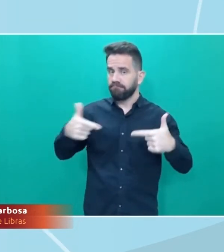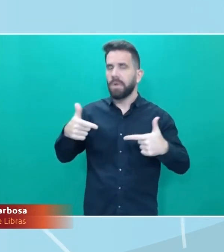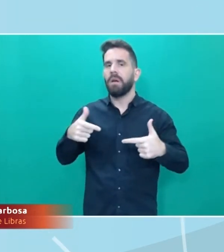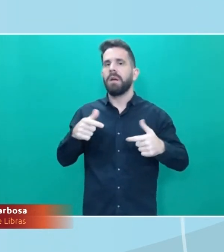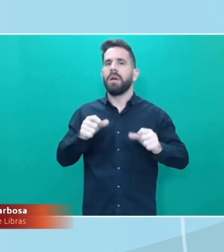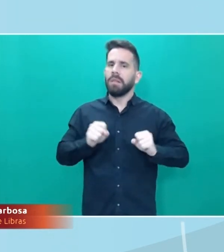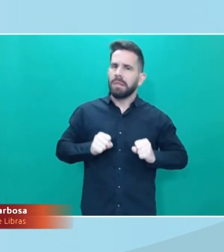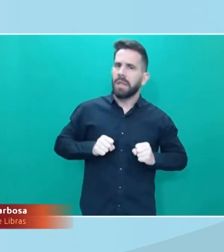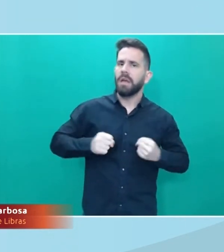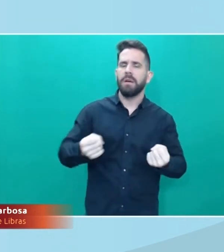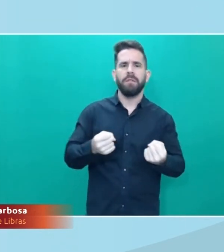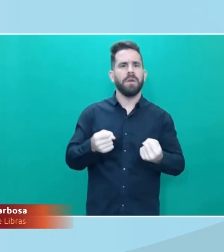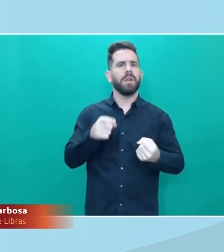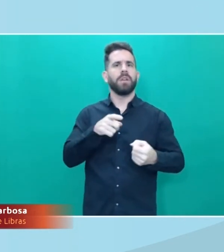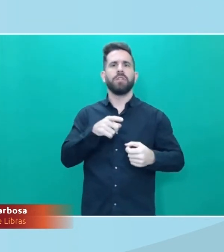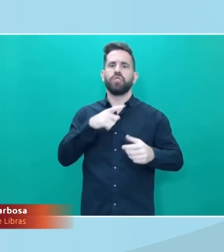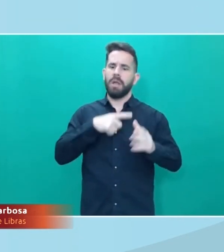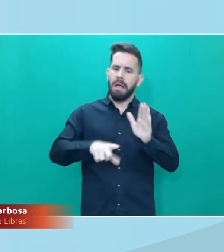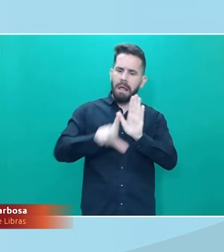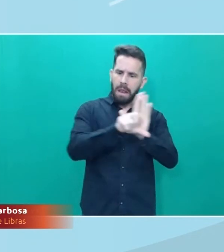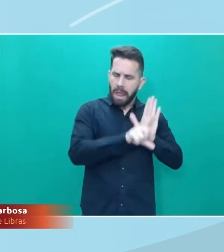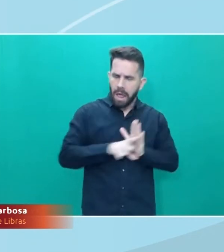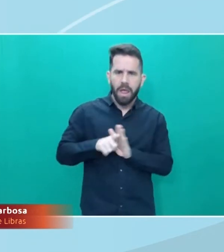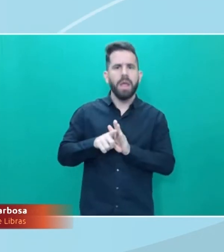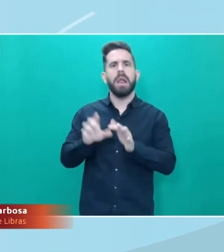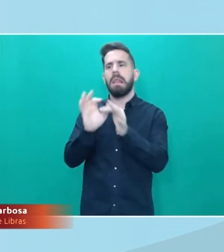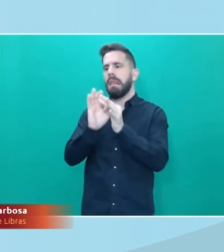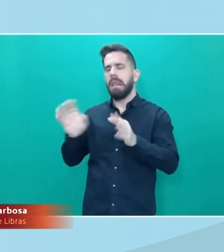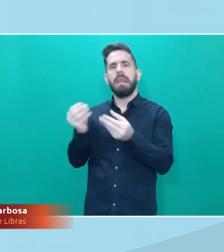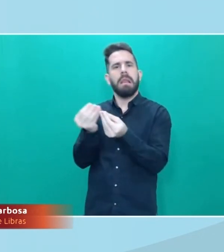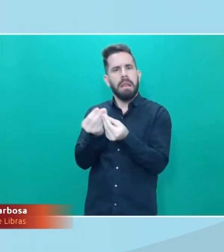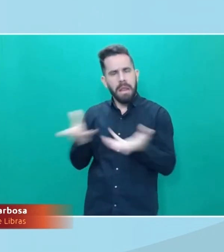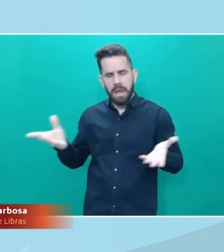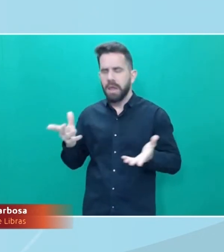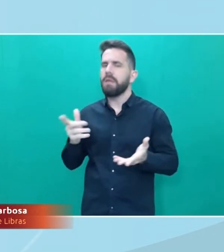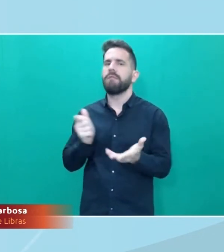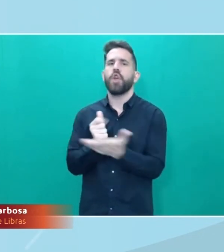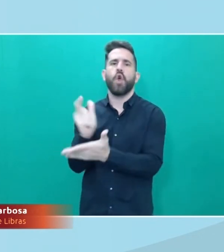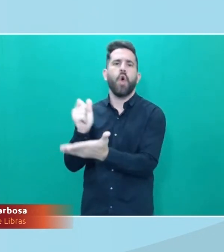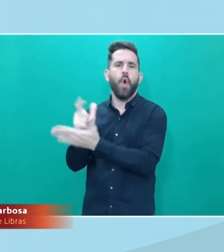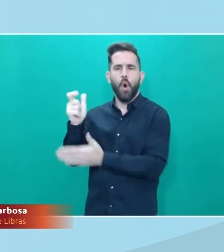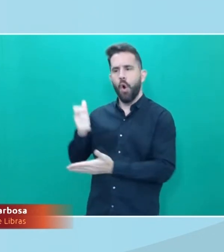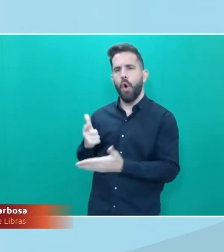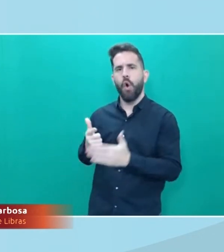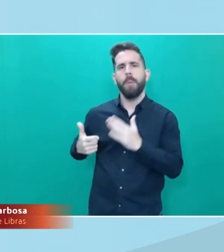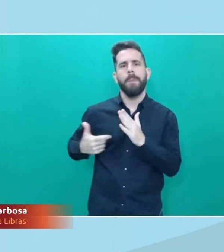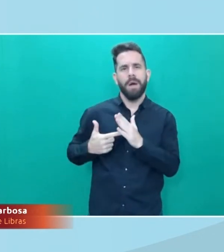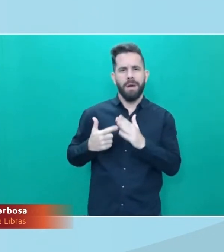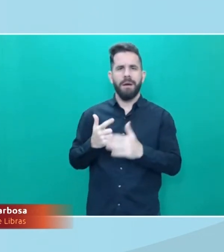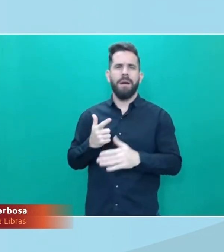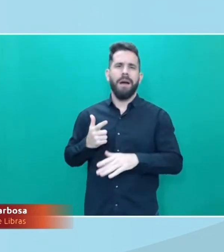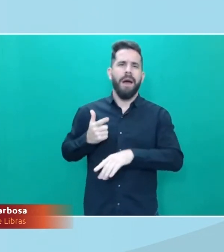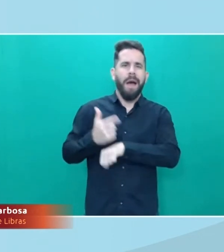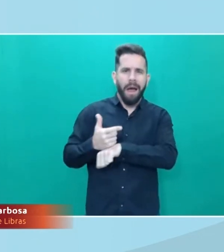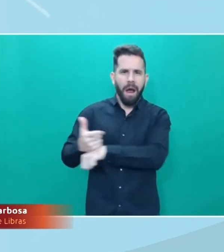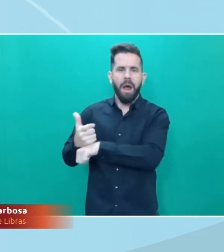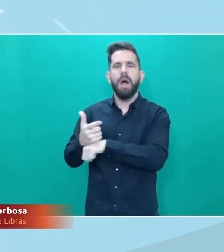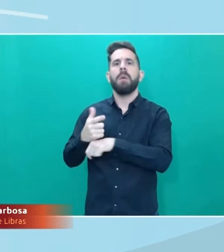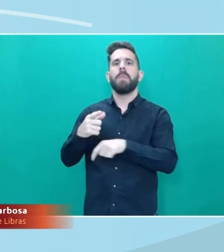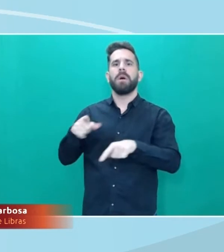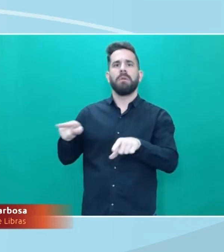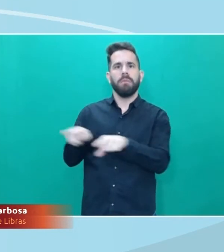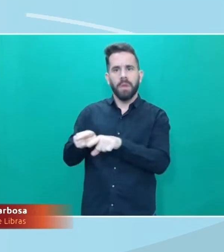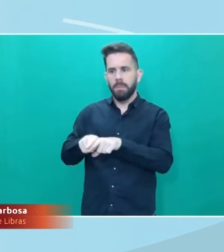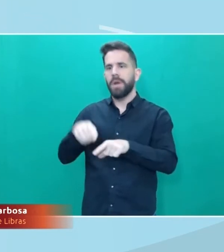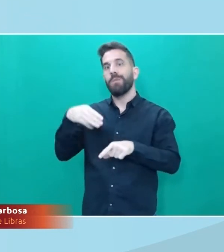leis para armar a população, para permitir a compra de mais armas e munições pelos CACs, e a ser usada pelo